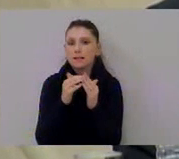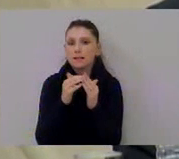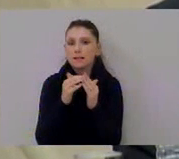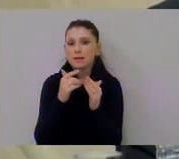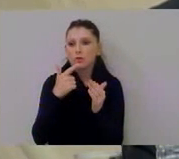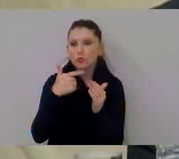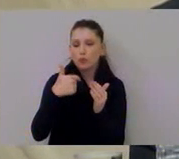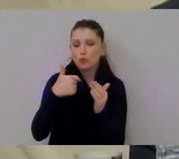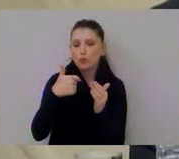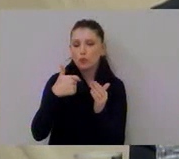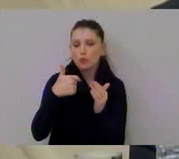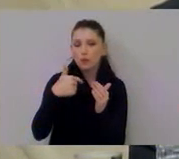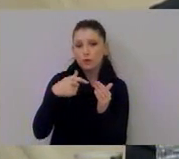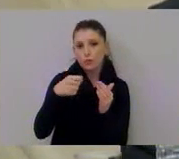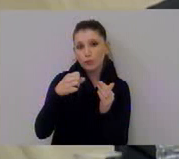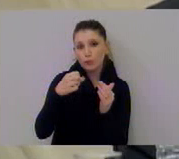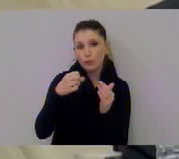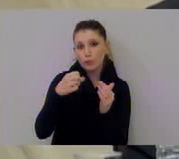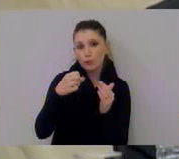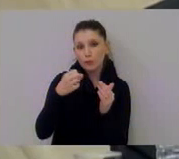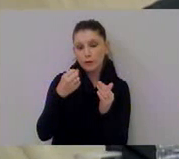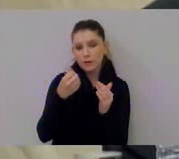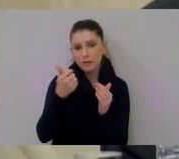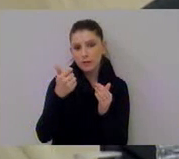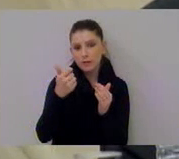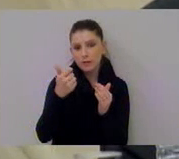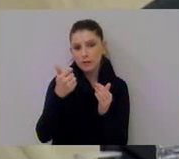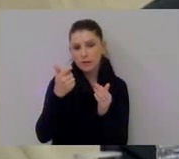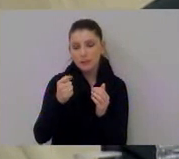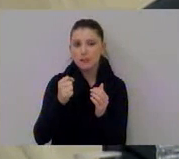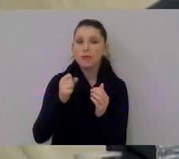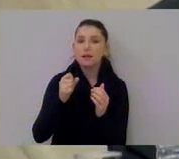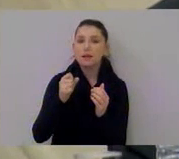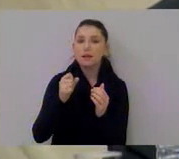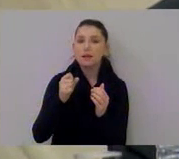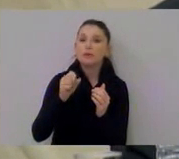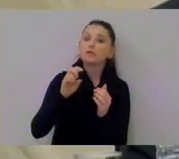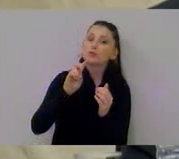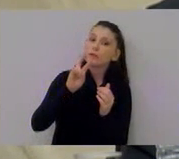2600, bairro Vila Selinger.